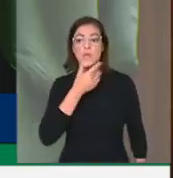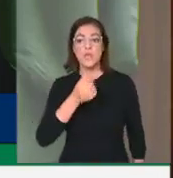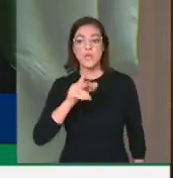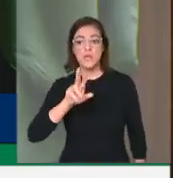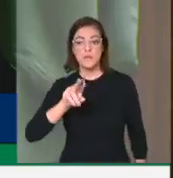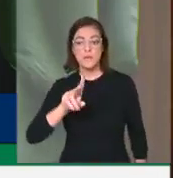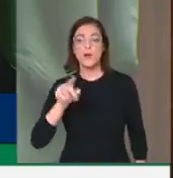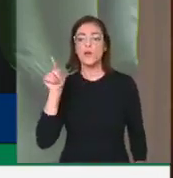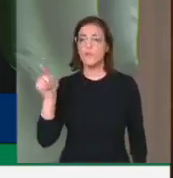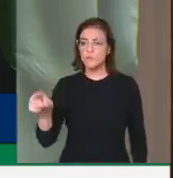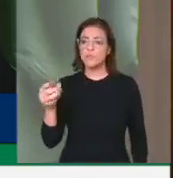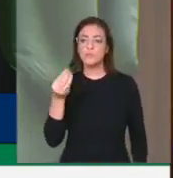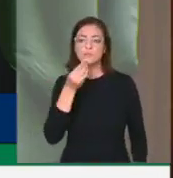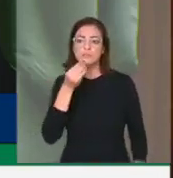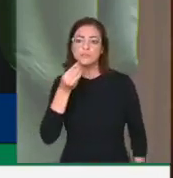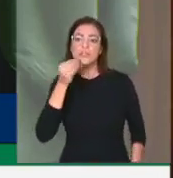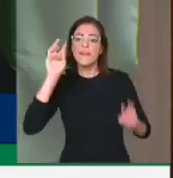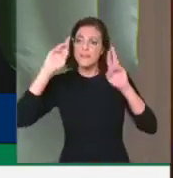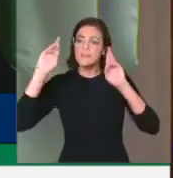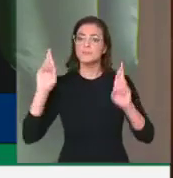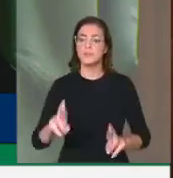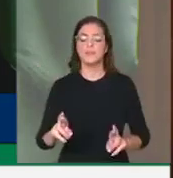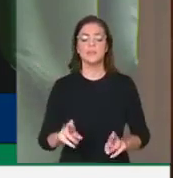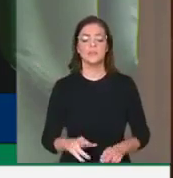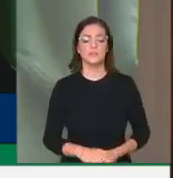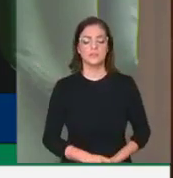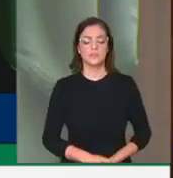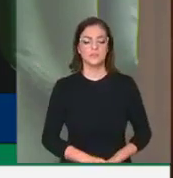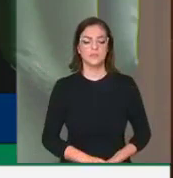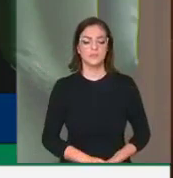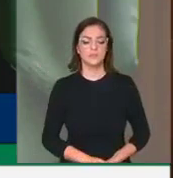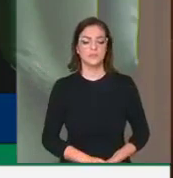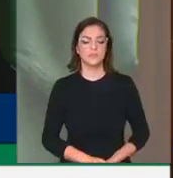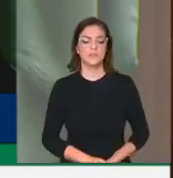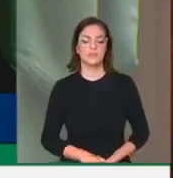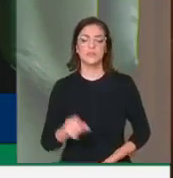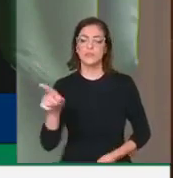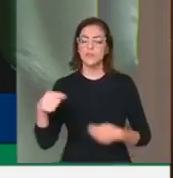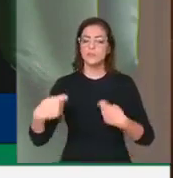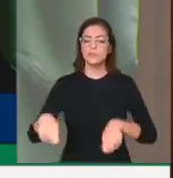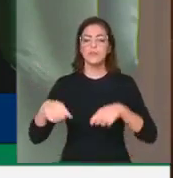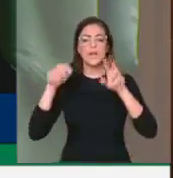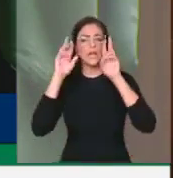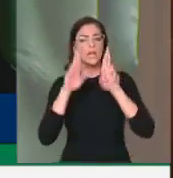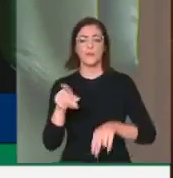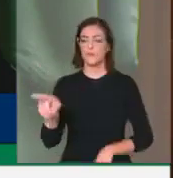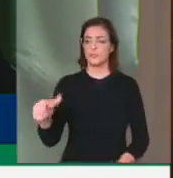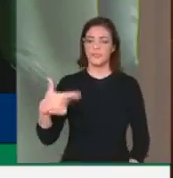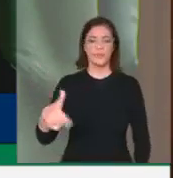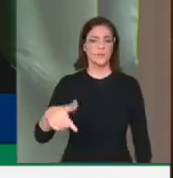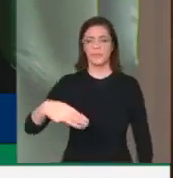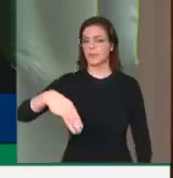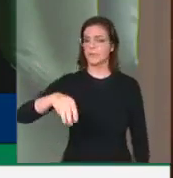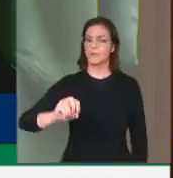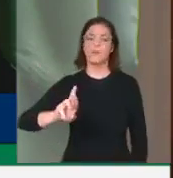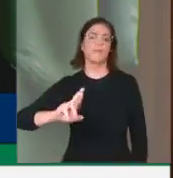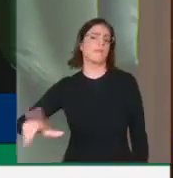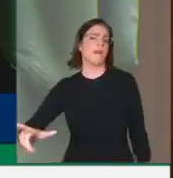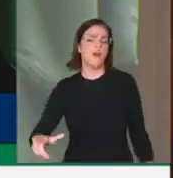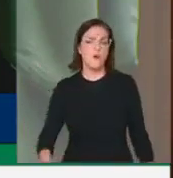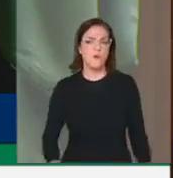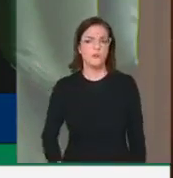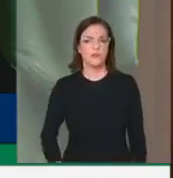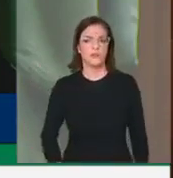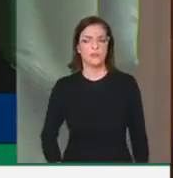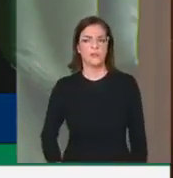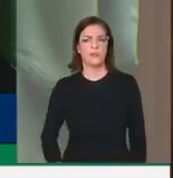senhor devia ter respeito antes de se dirigir às pessoas que o senhor não tem condição moral de questionar. Fiz ali